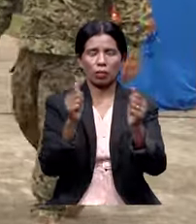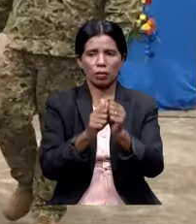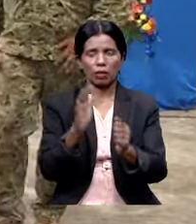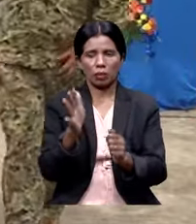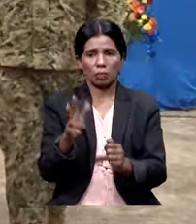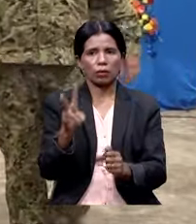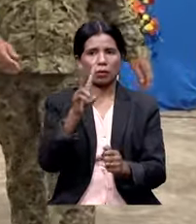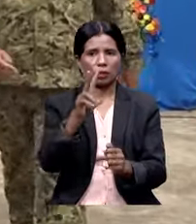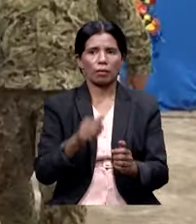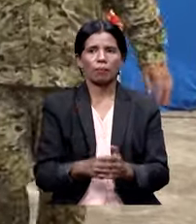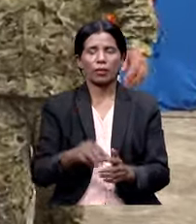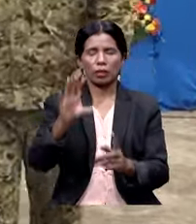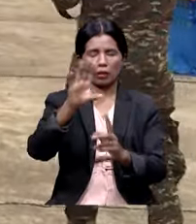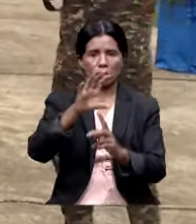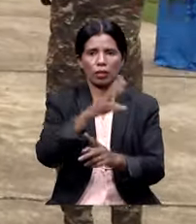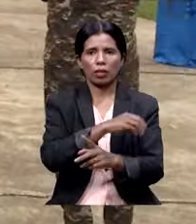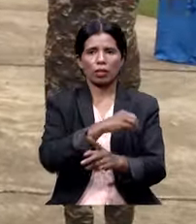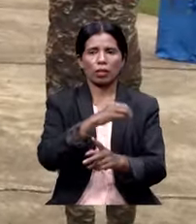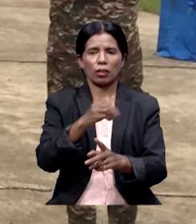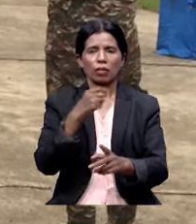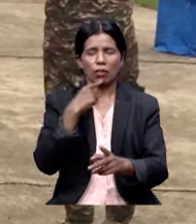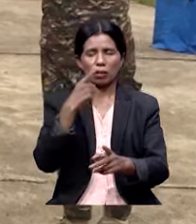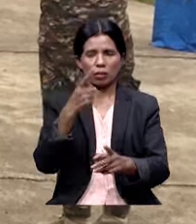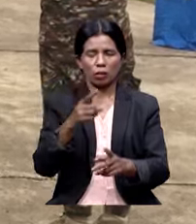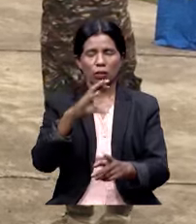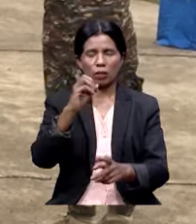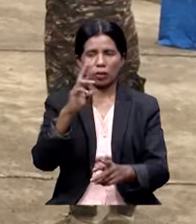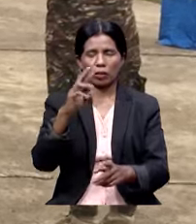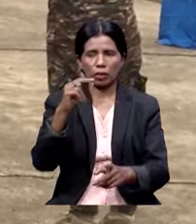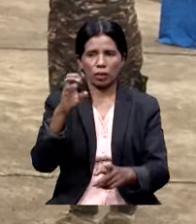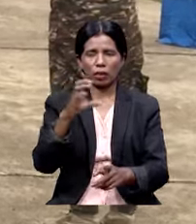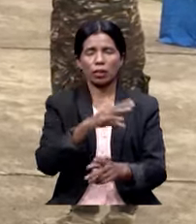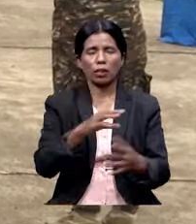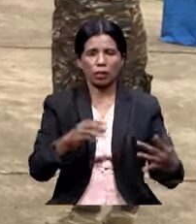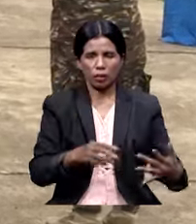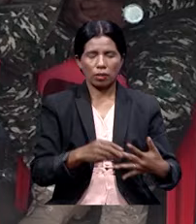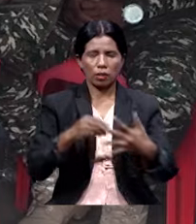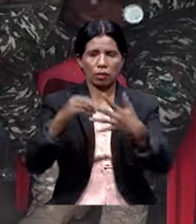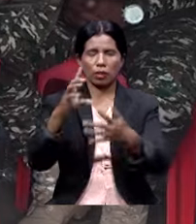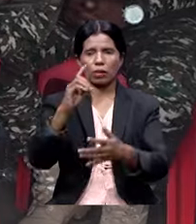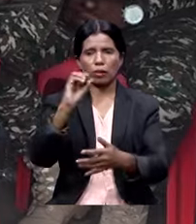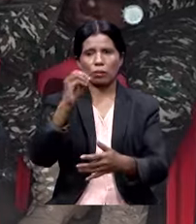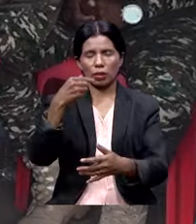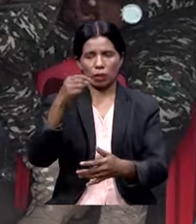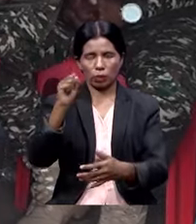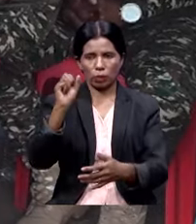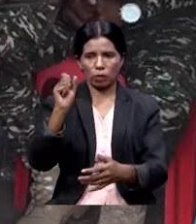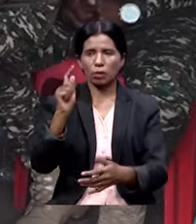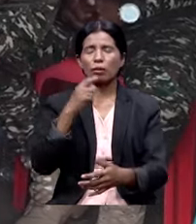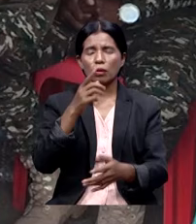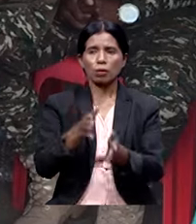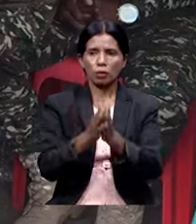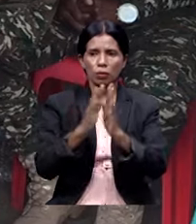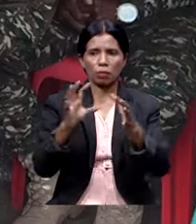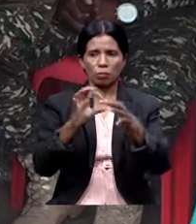Resinrua, Comandante Componente Força Terrestre, Coronel Infantria Operação Especial, Domingos da Costa Dobu, Husuba